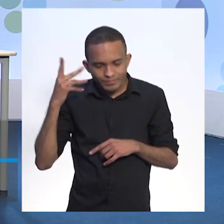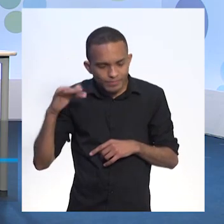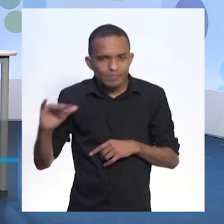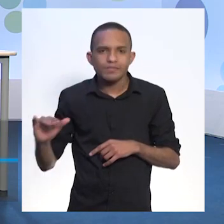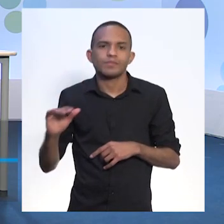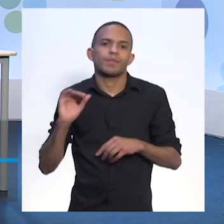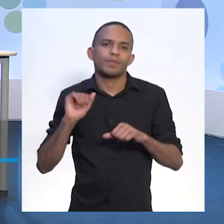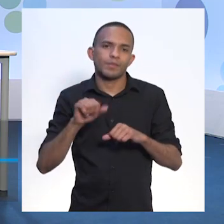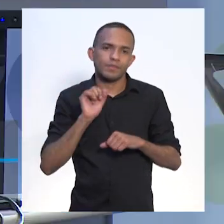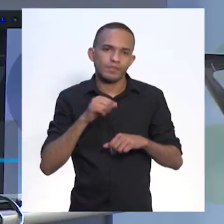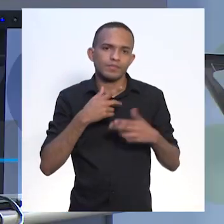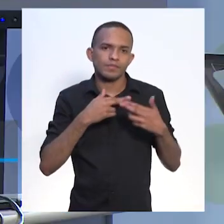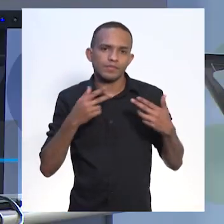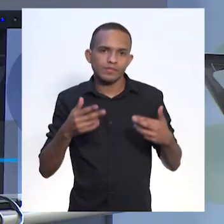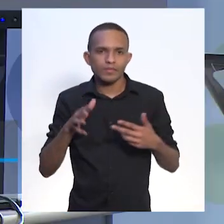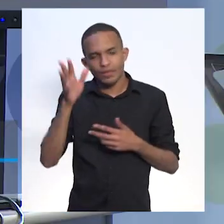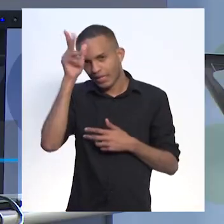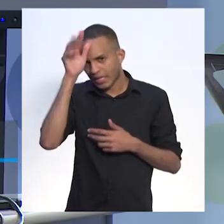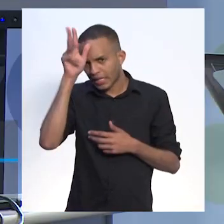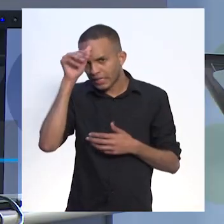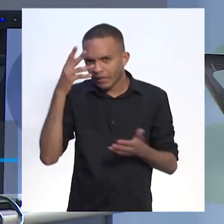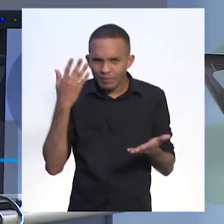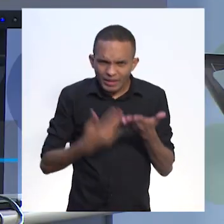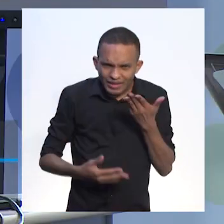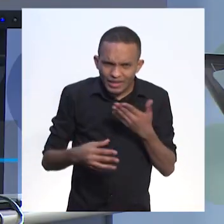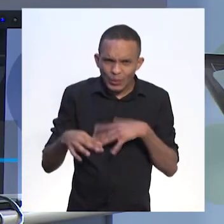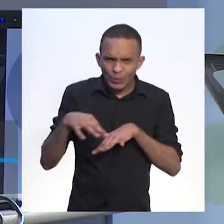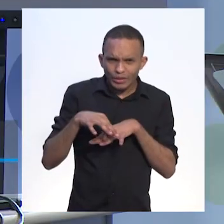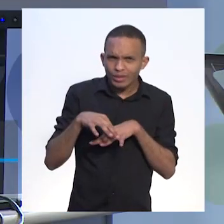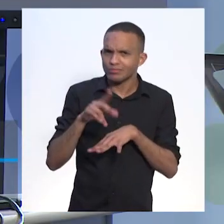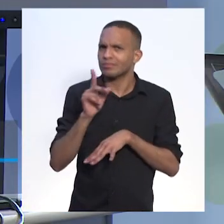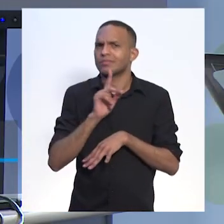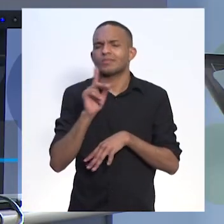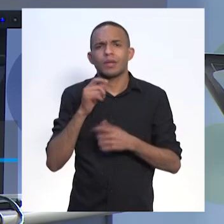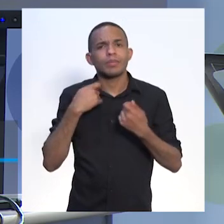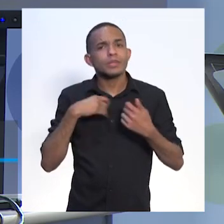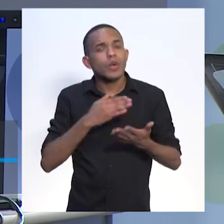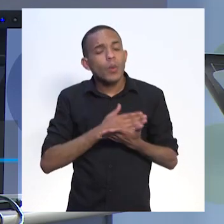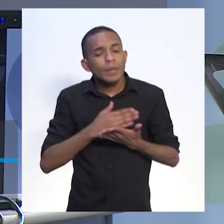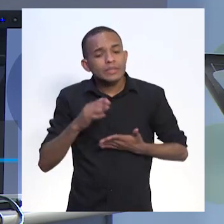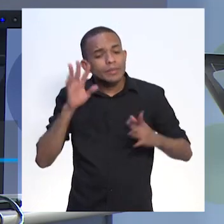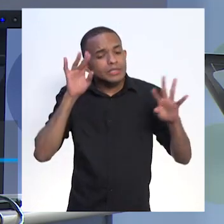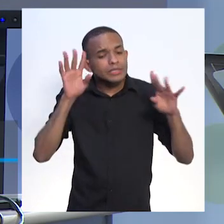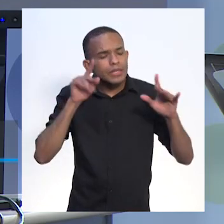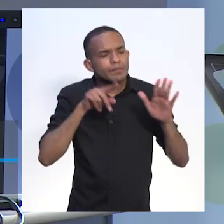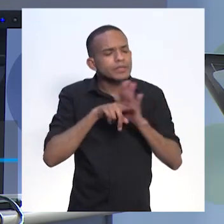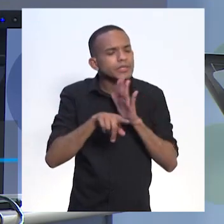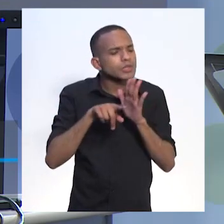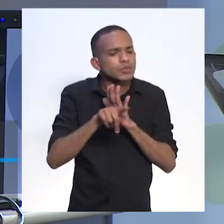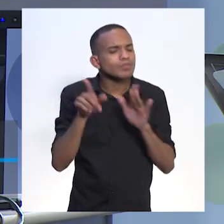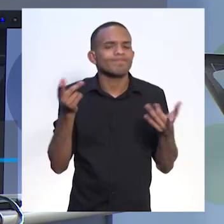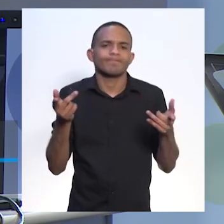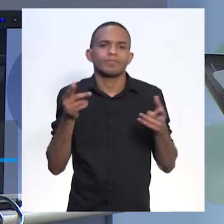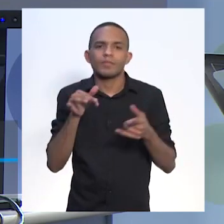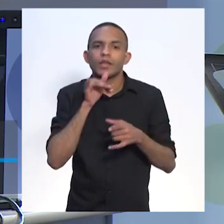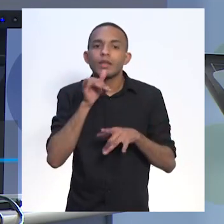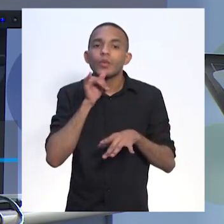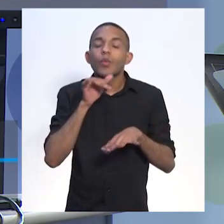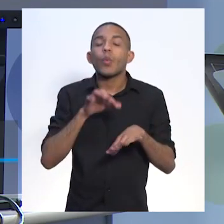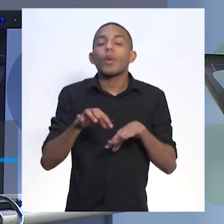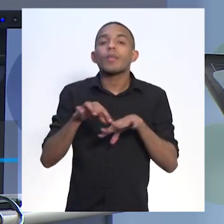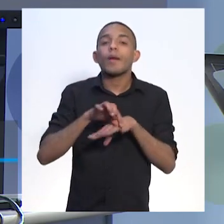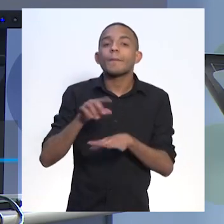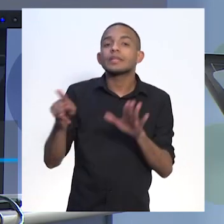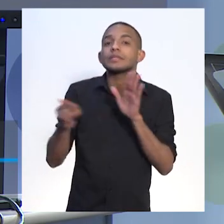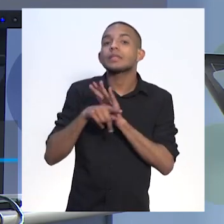Muitos colocaram que foi com a galinha. Foi a galinha que perdeu o anel, gente? A gente tem que começar a pensar nessas perguntinhas, né? O anel sumiu. De quem